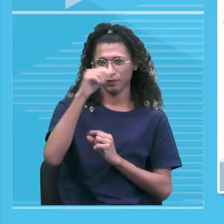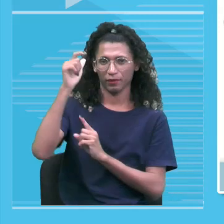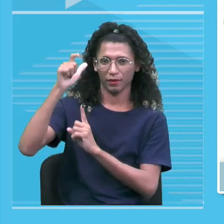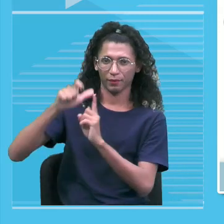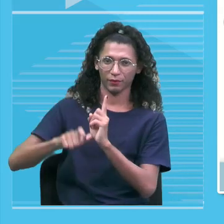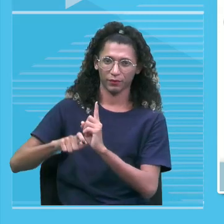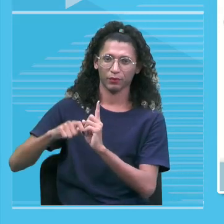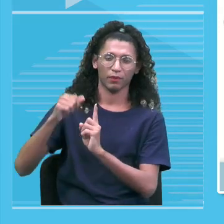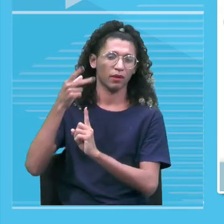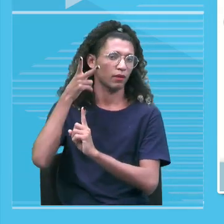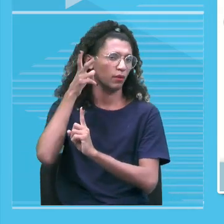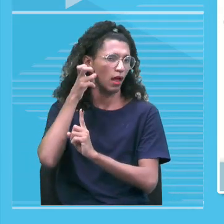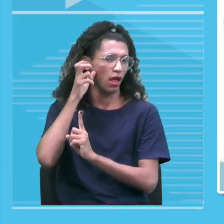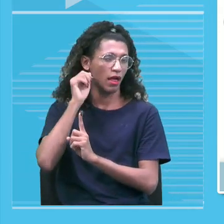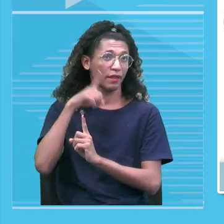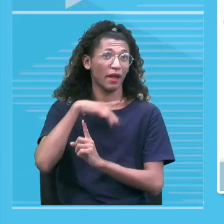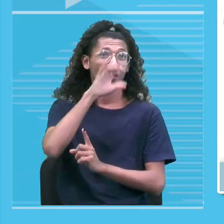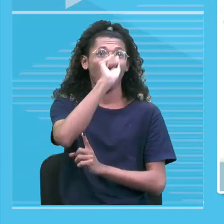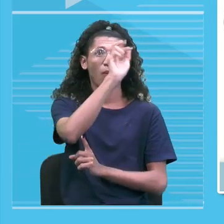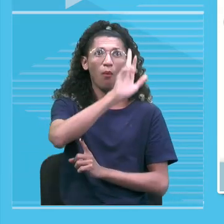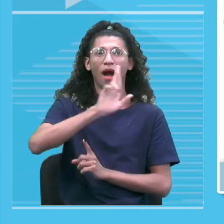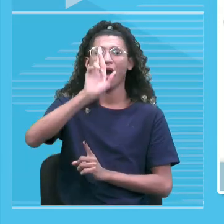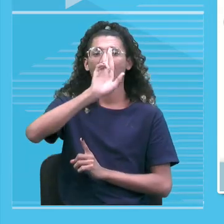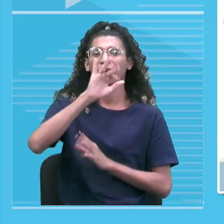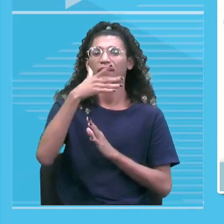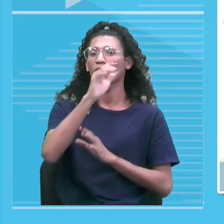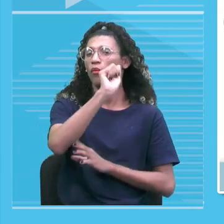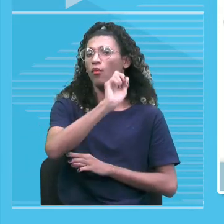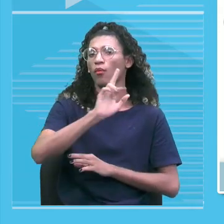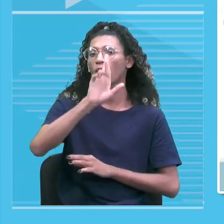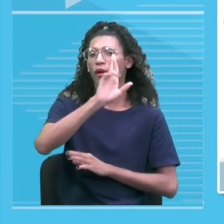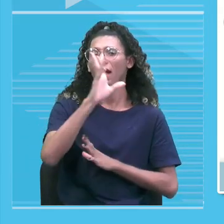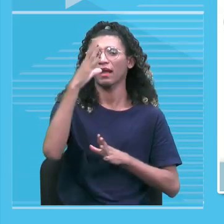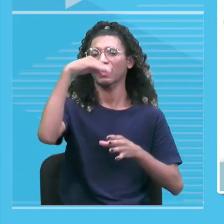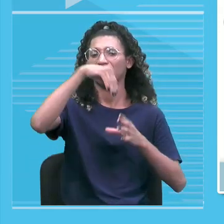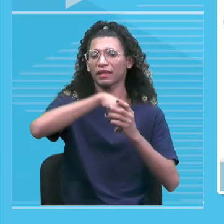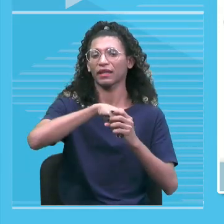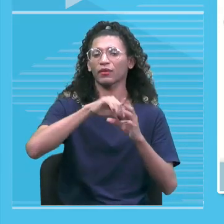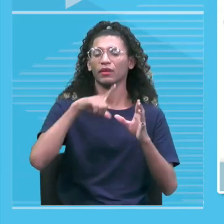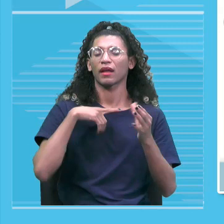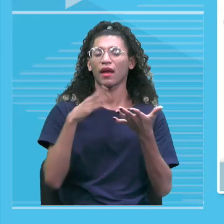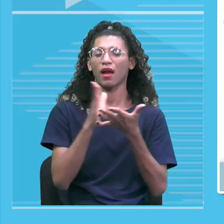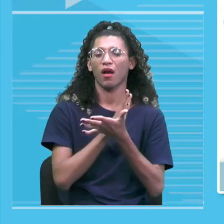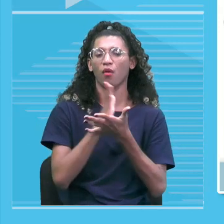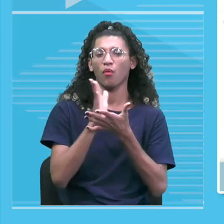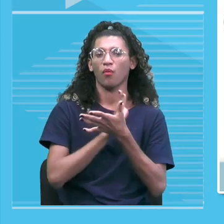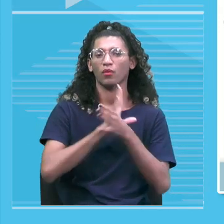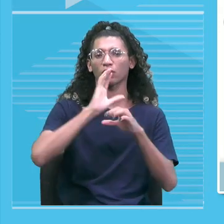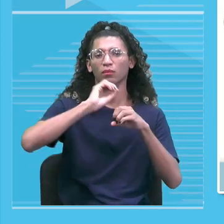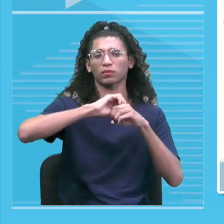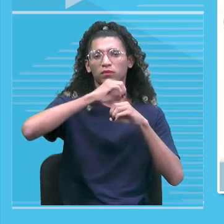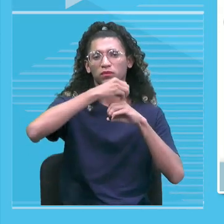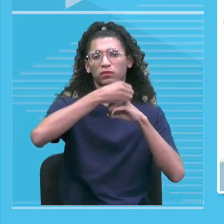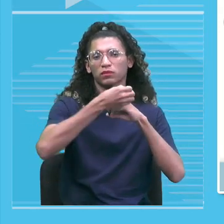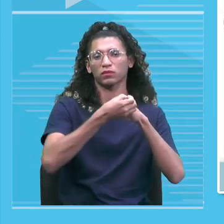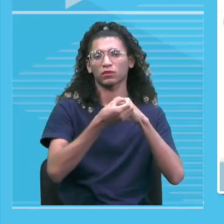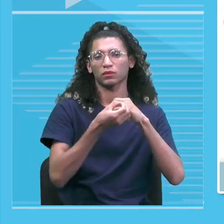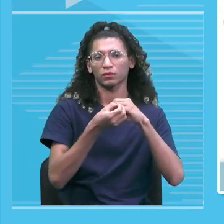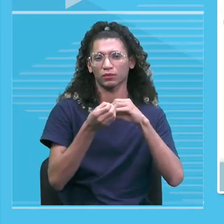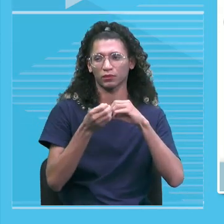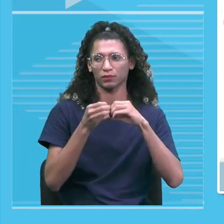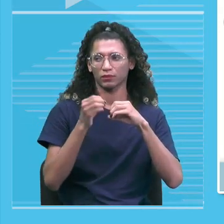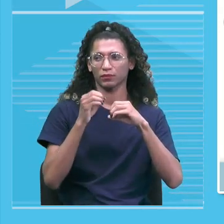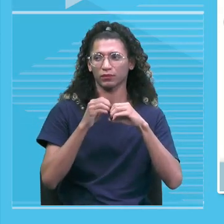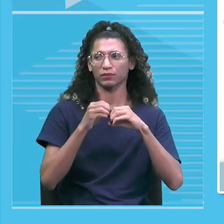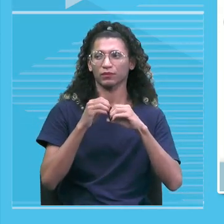tem ar e esse ar é composto por partículas tá bom